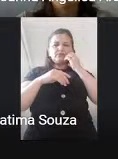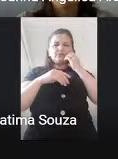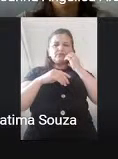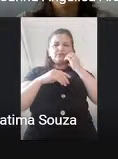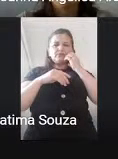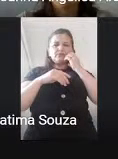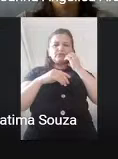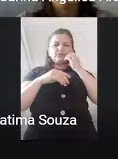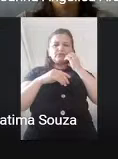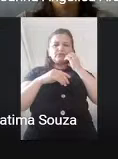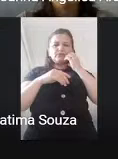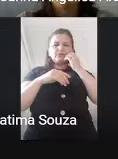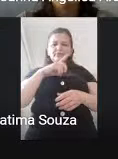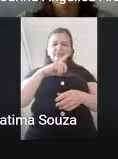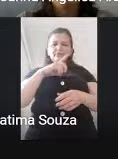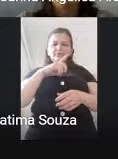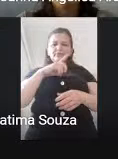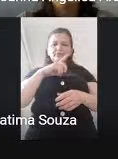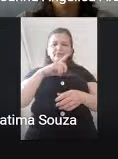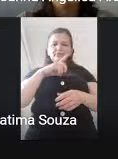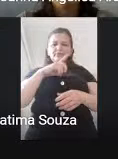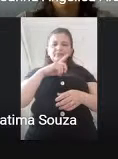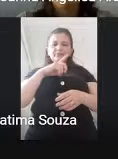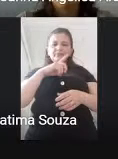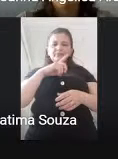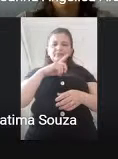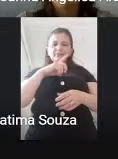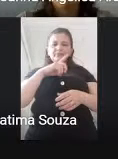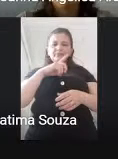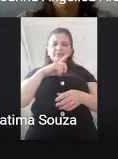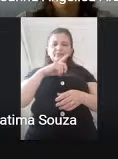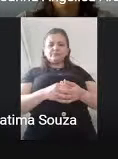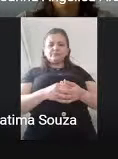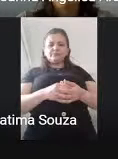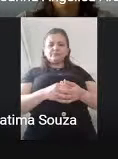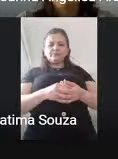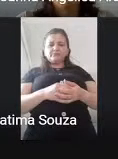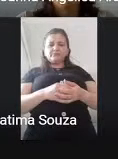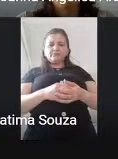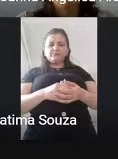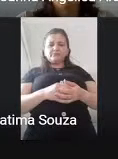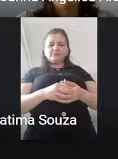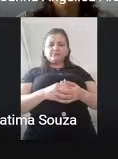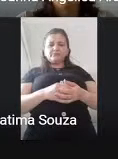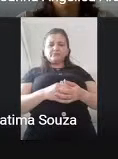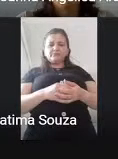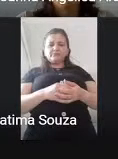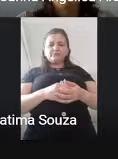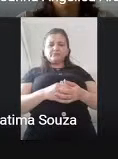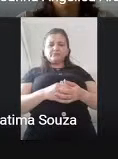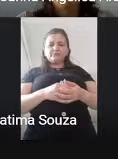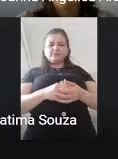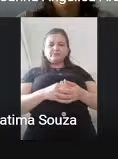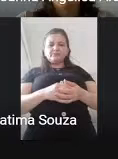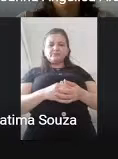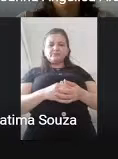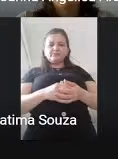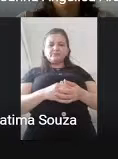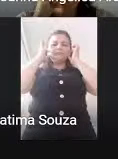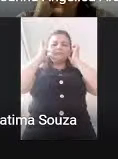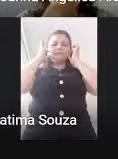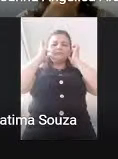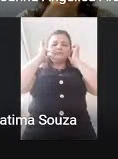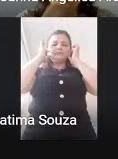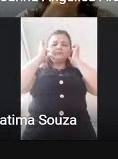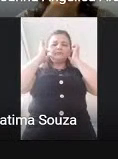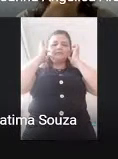Temos aqui uma mensagem do pessoal do COSEMES. Nós tivemos um problema, né, Joana? E a professora Ana Cristina, ela